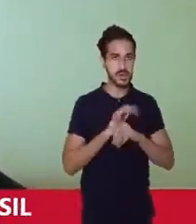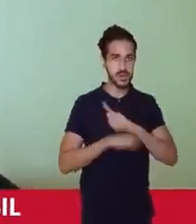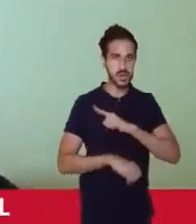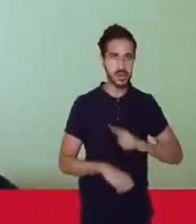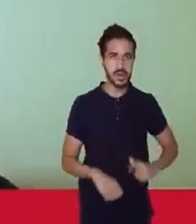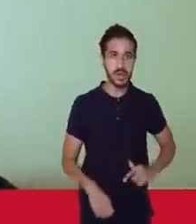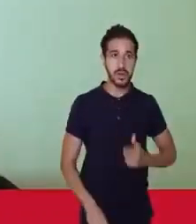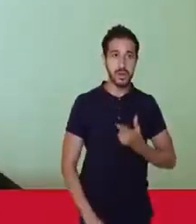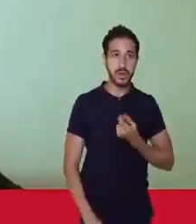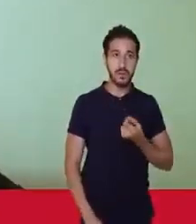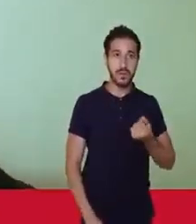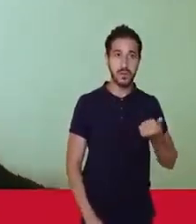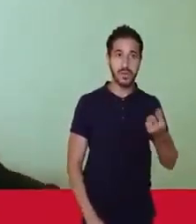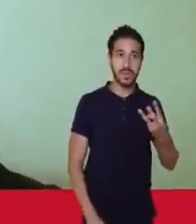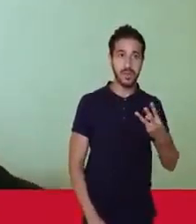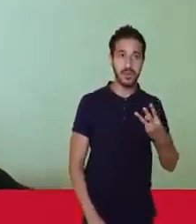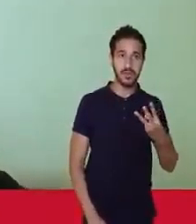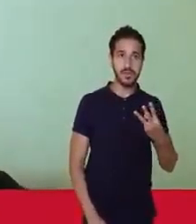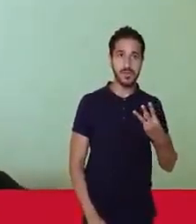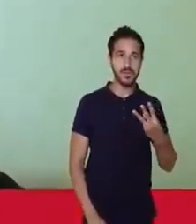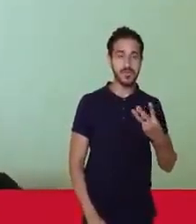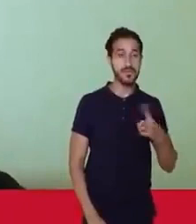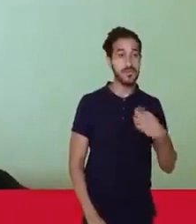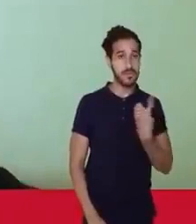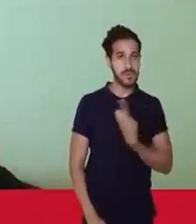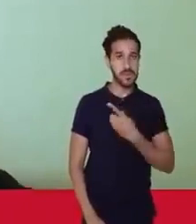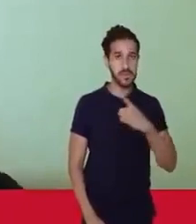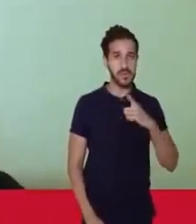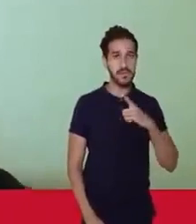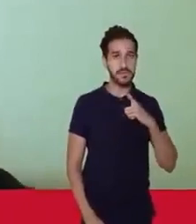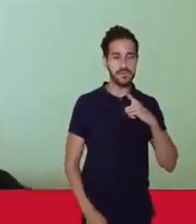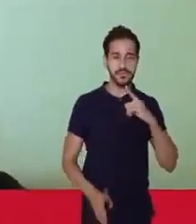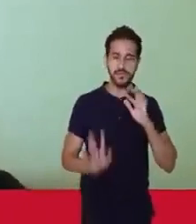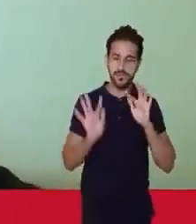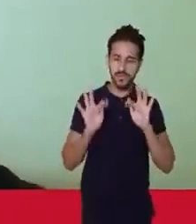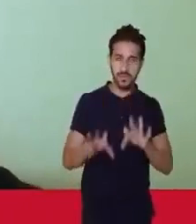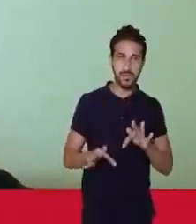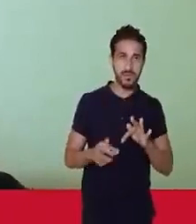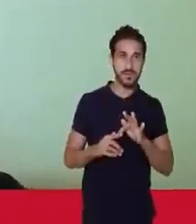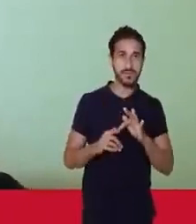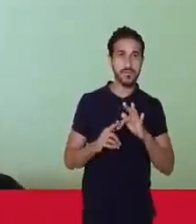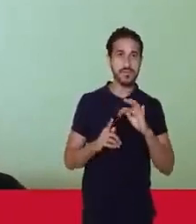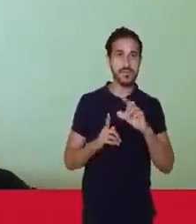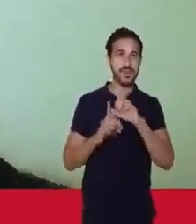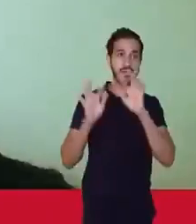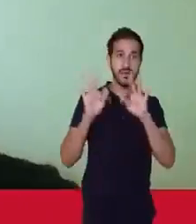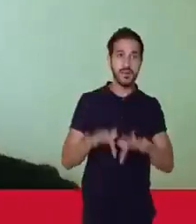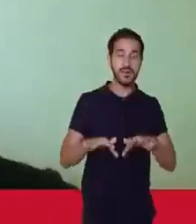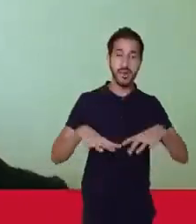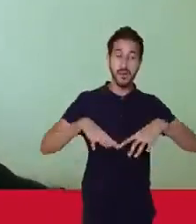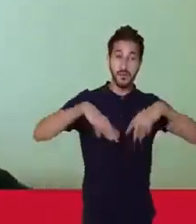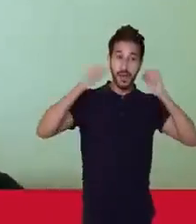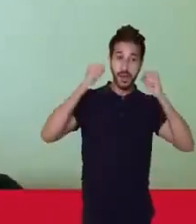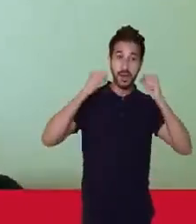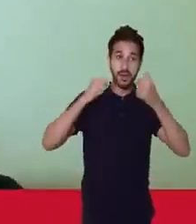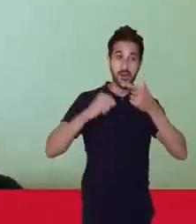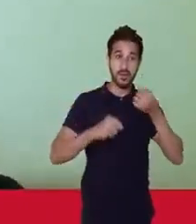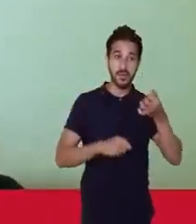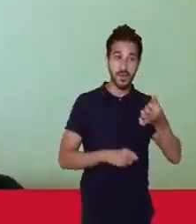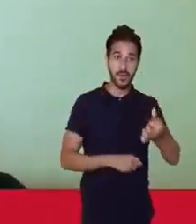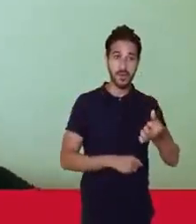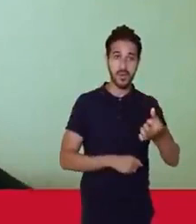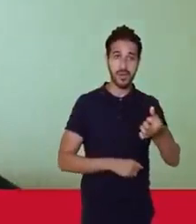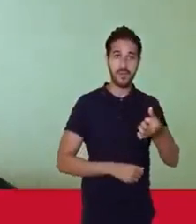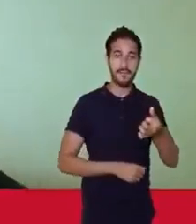em 2003, nós tínhamos acabado de sair do apagão em 2001.